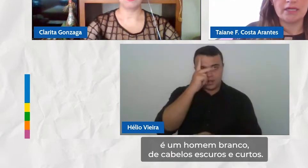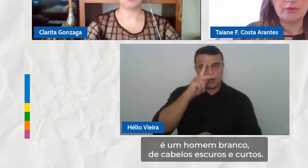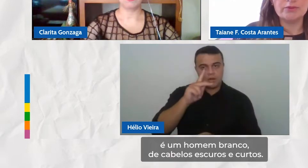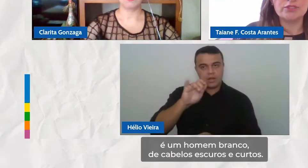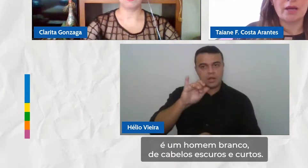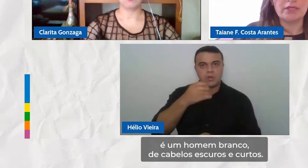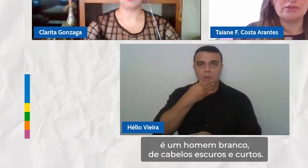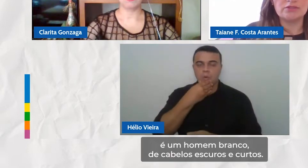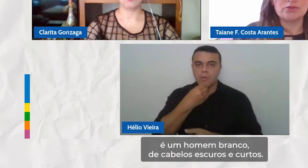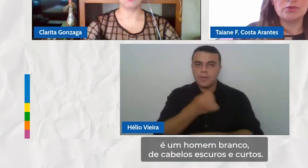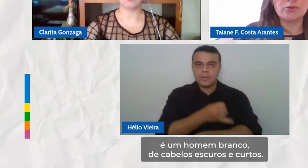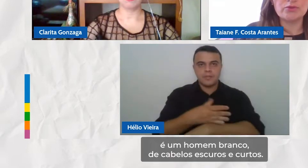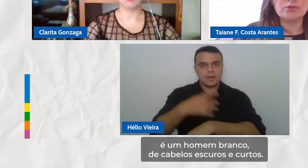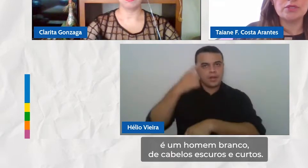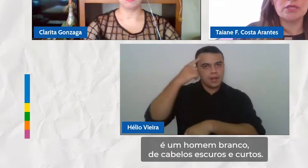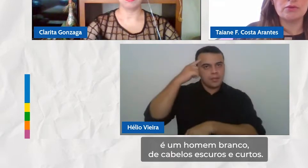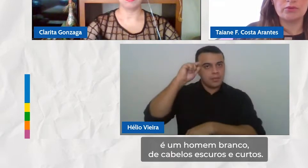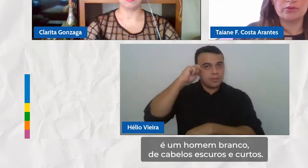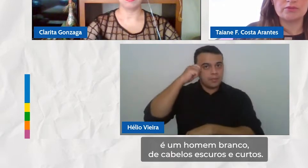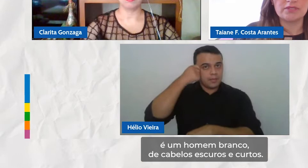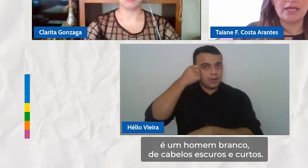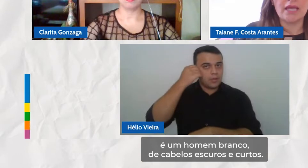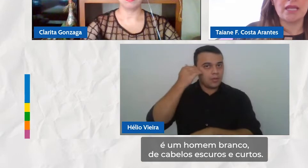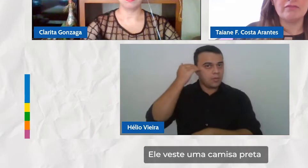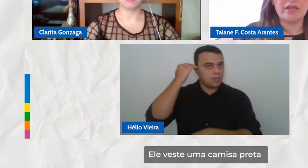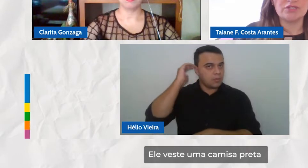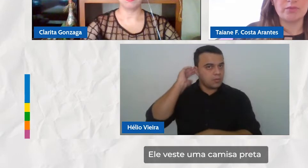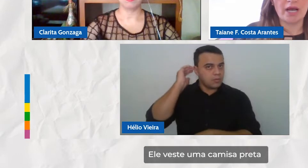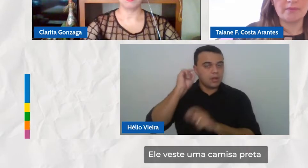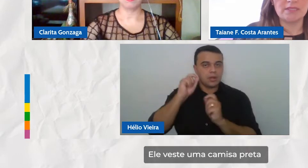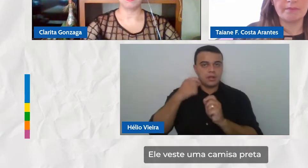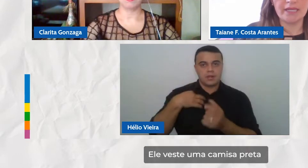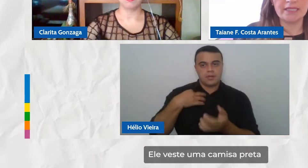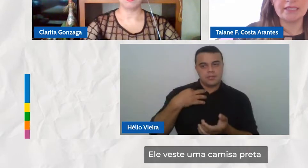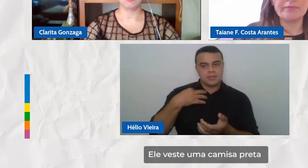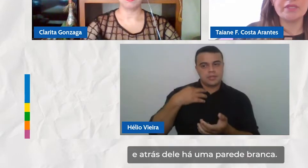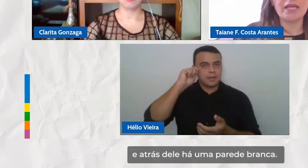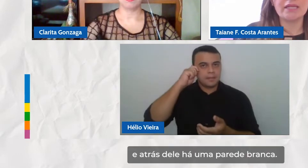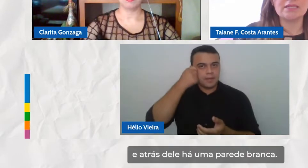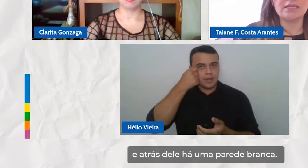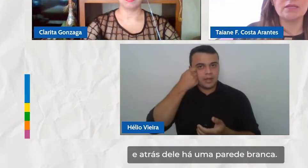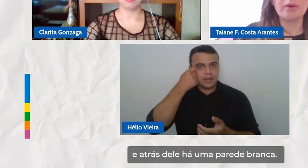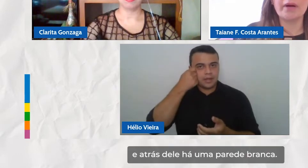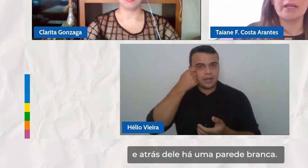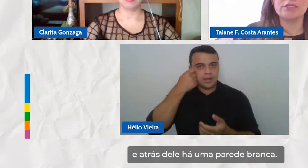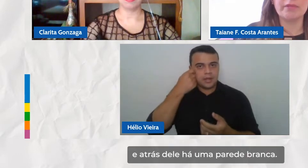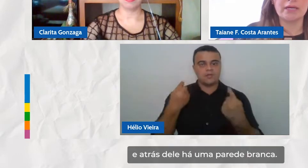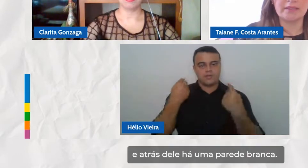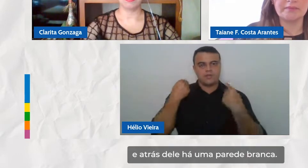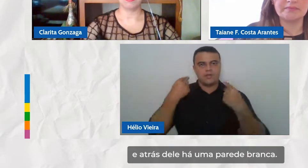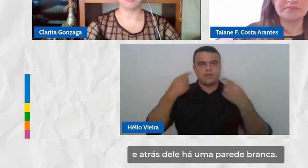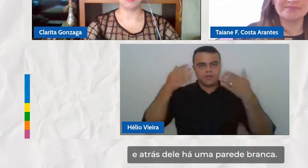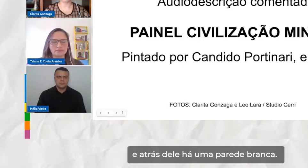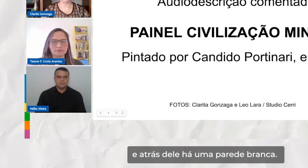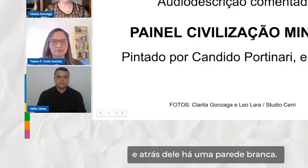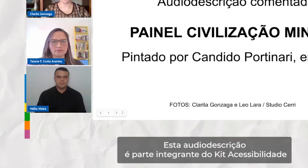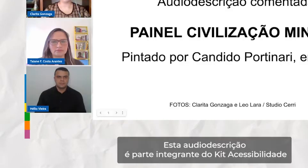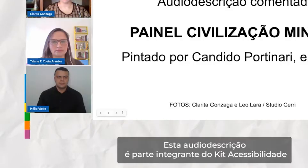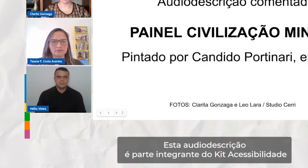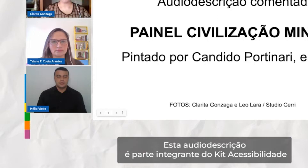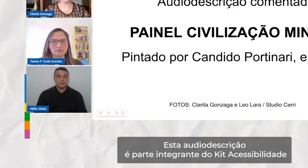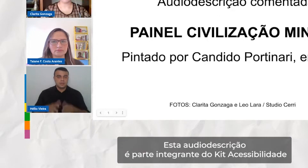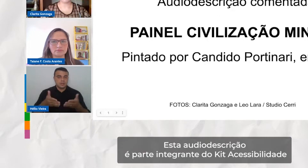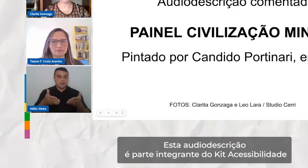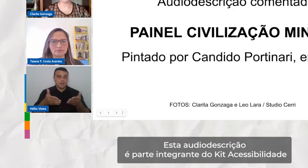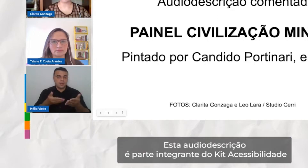homem branco, de cabelos escuros e curtos. Ele veste uma camisa preta e atrás dele uma parede branca.